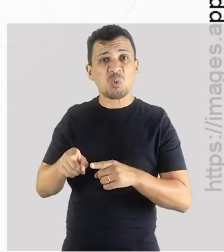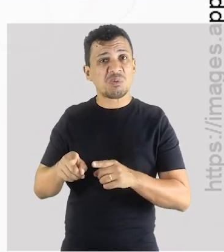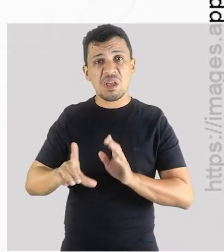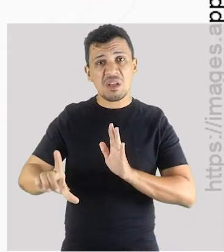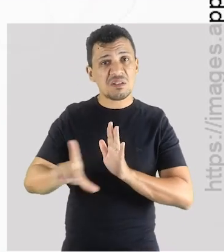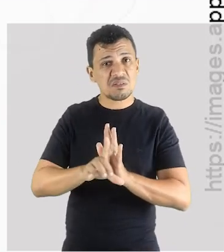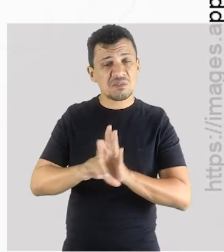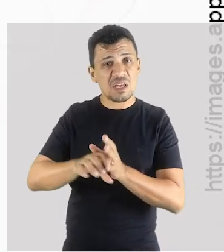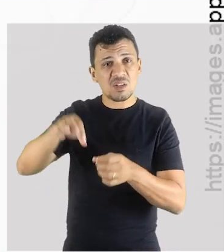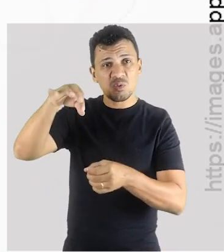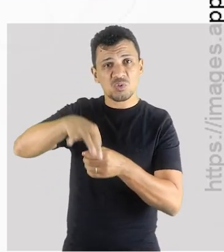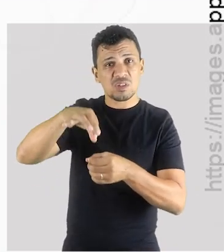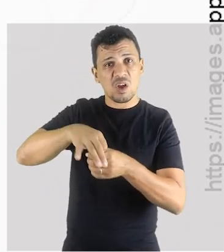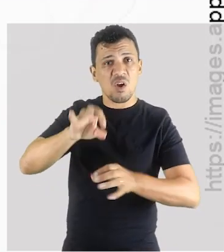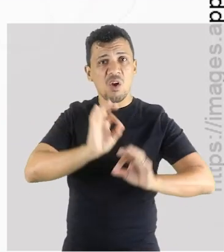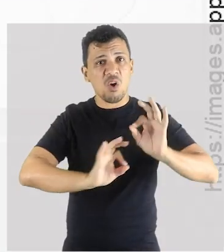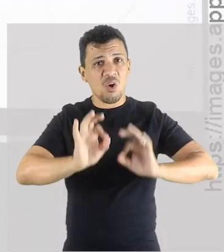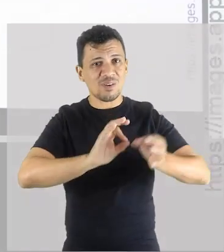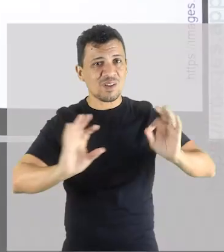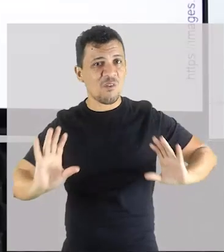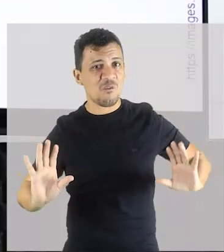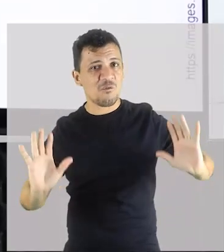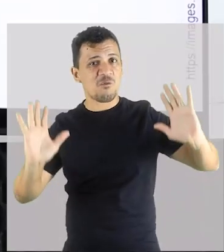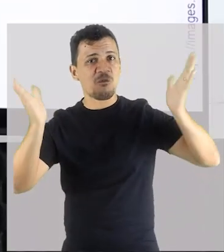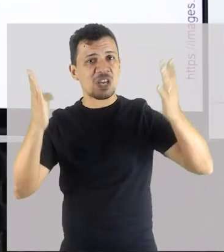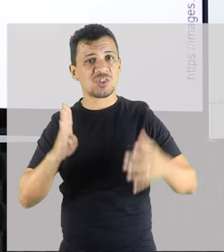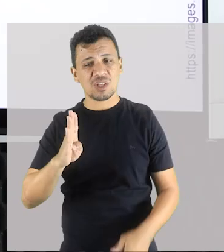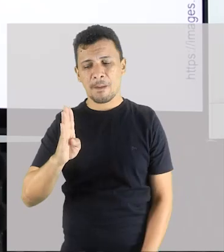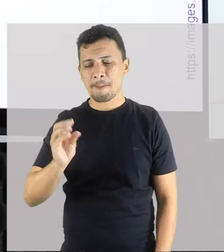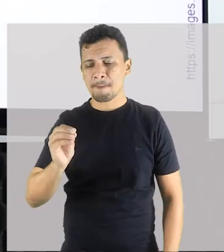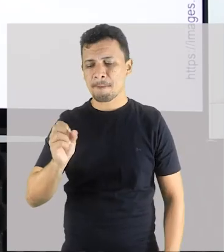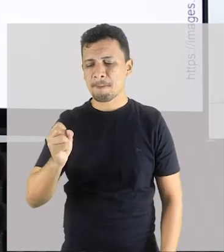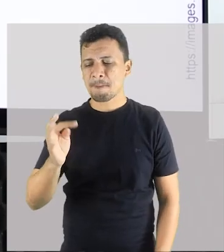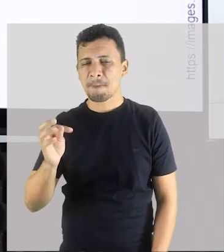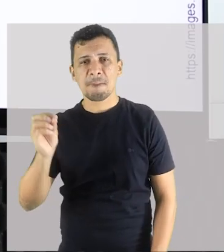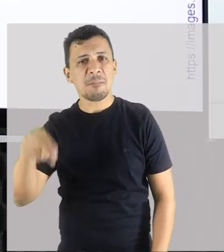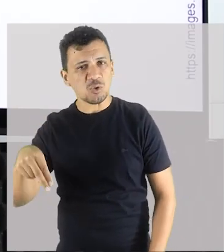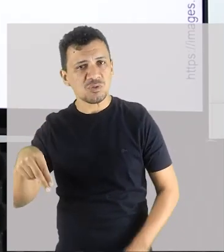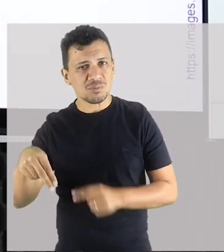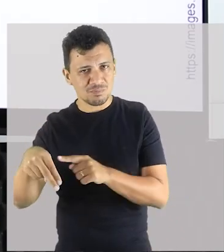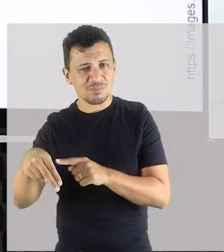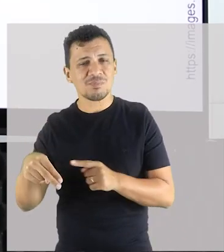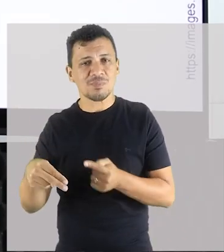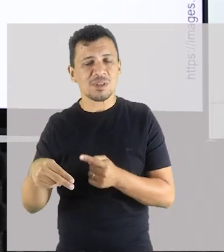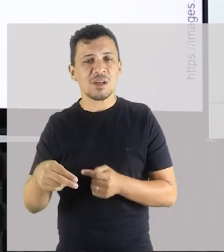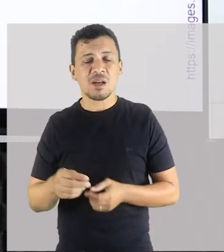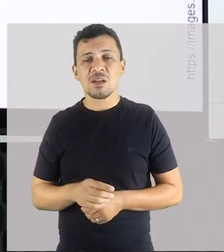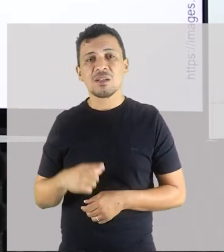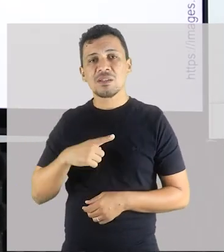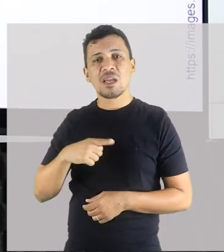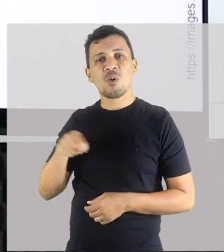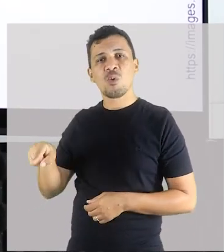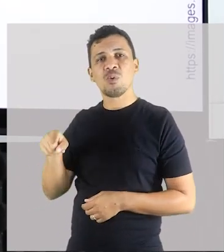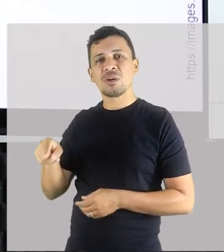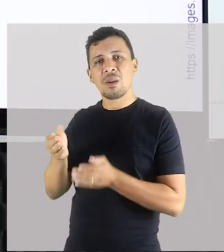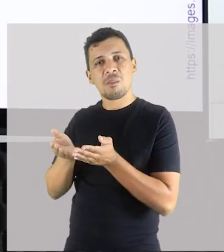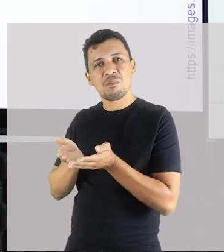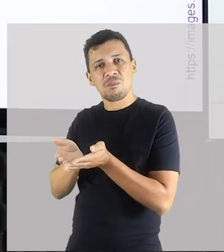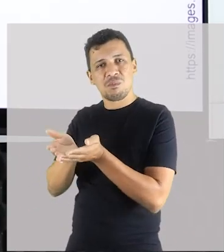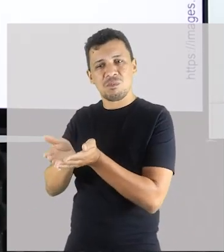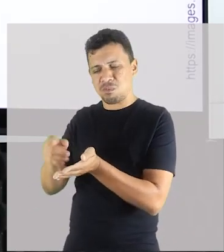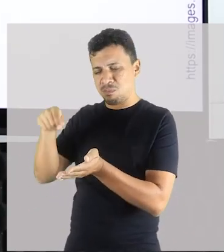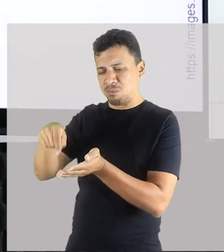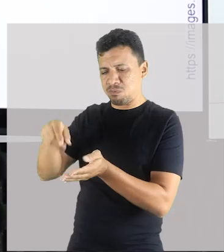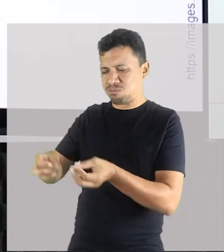com a festa do chá de Boston, onde os carregamentos de chá da Companhia das Índias Orientais foram lançados ao